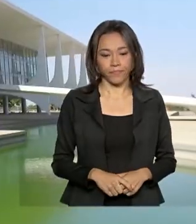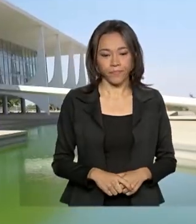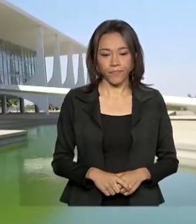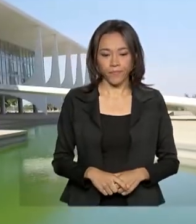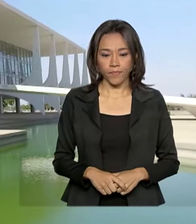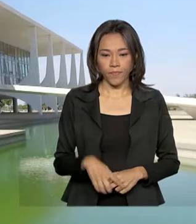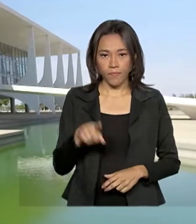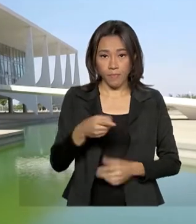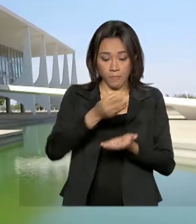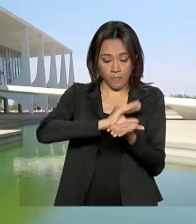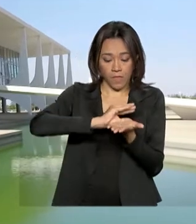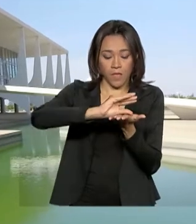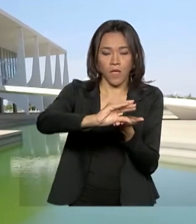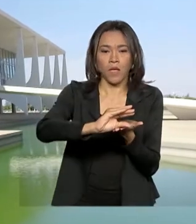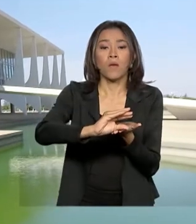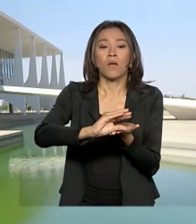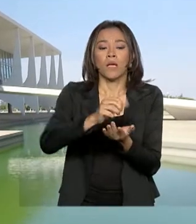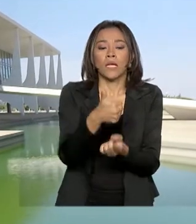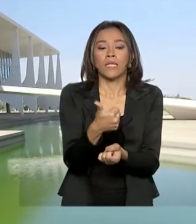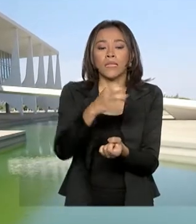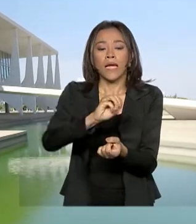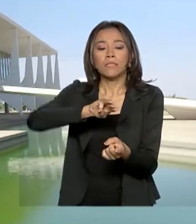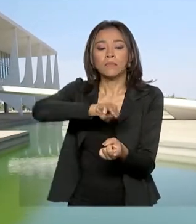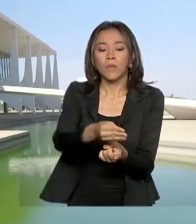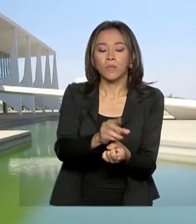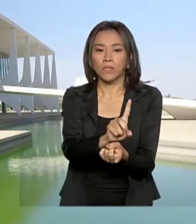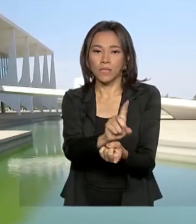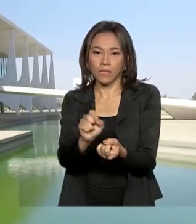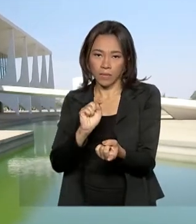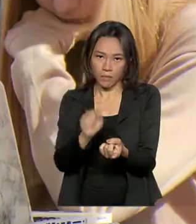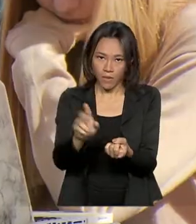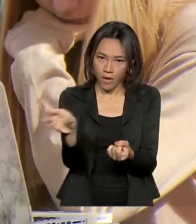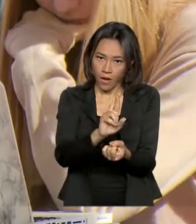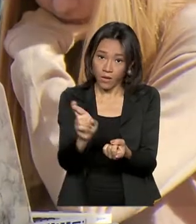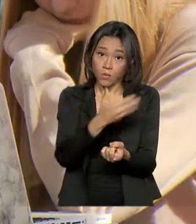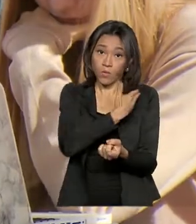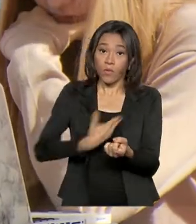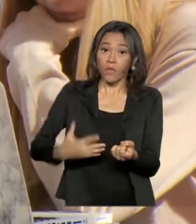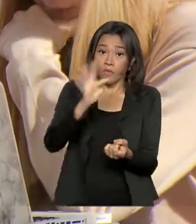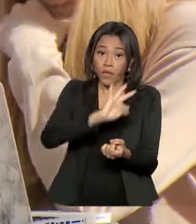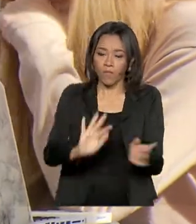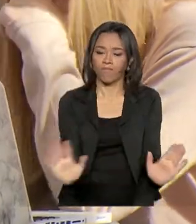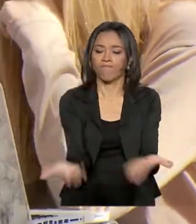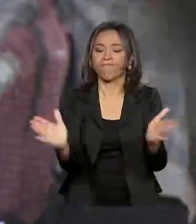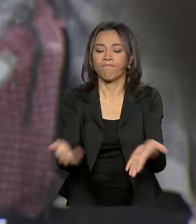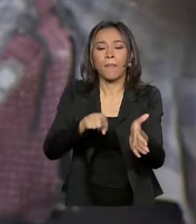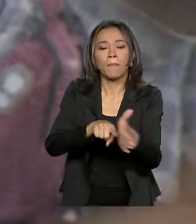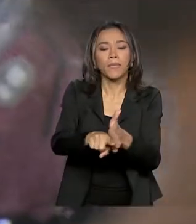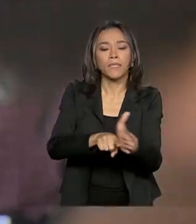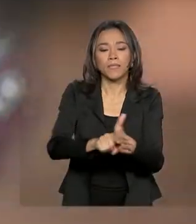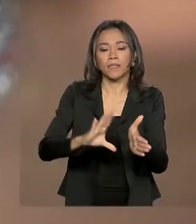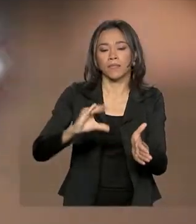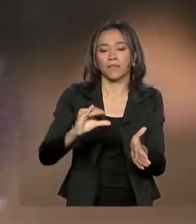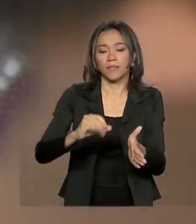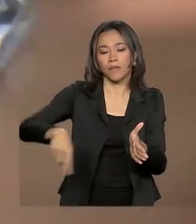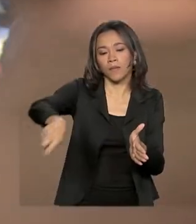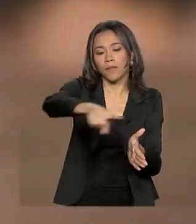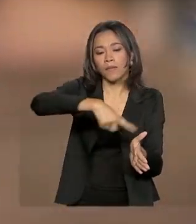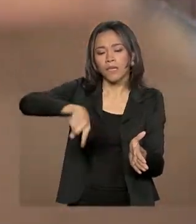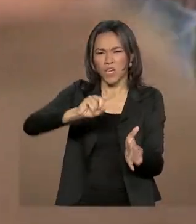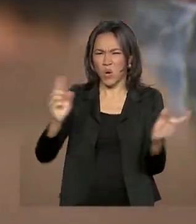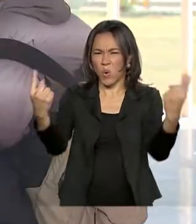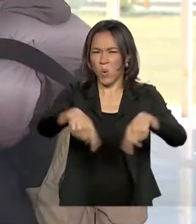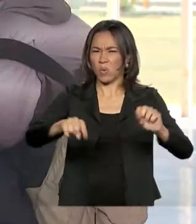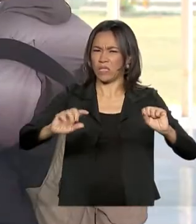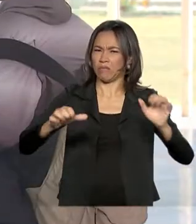Com investimentos de 10 milhões e 100 mil reais, o governo federal vai estimular pesquisas científicas que ajudem a enfrentar o crime